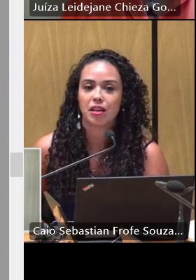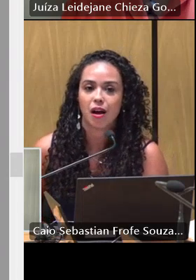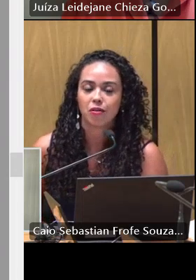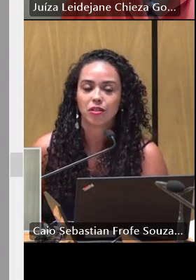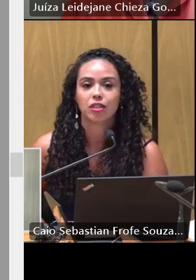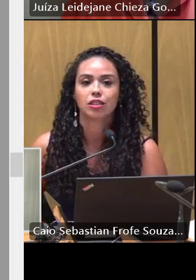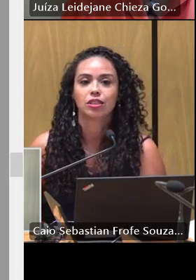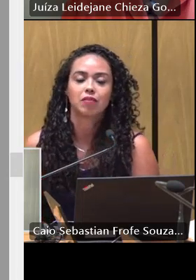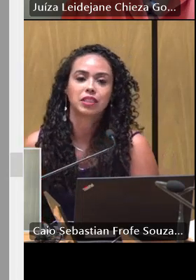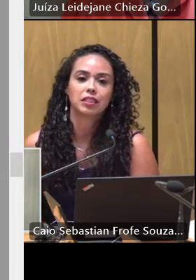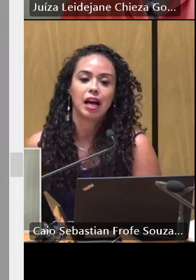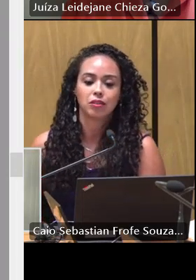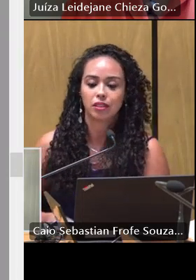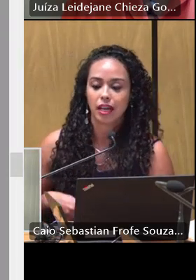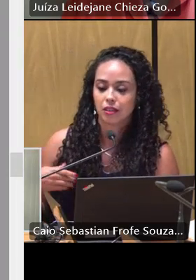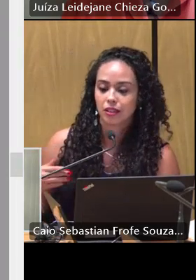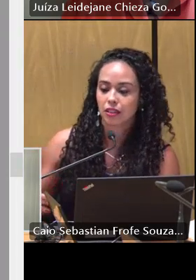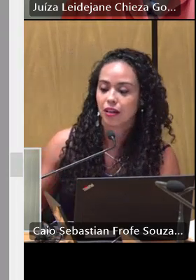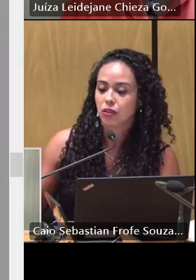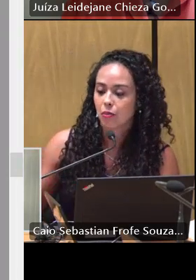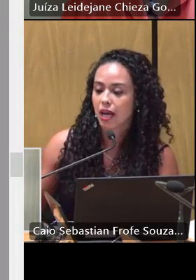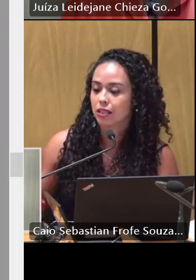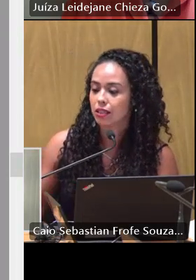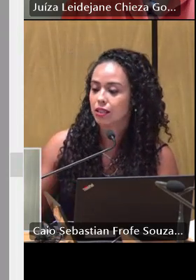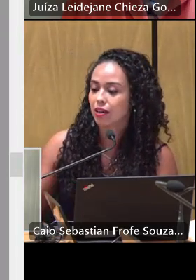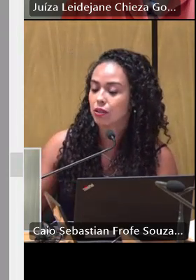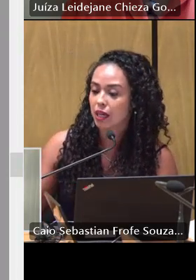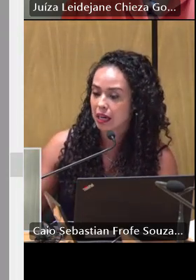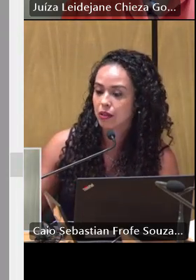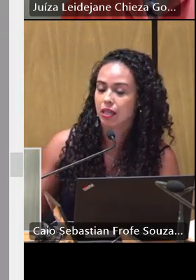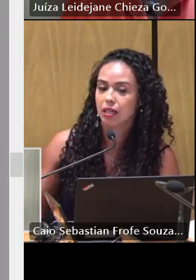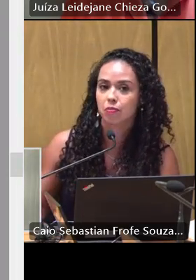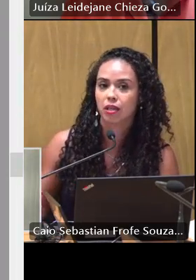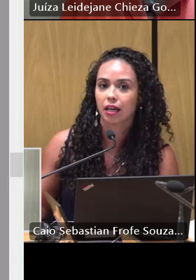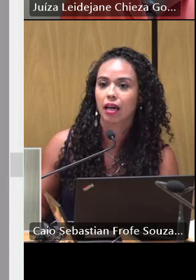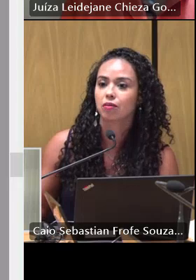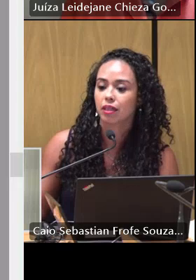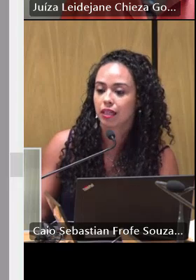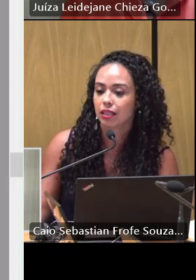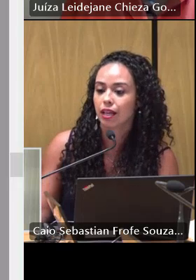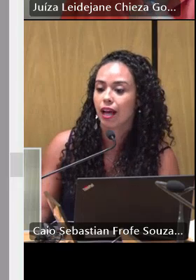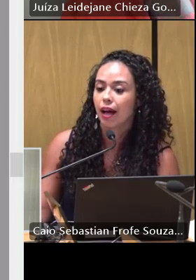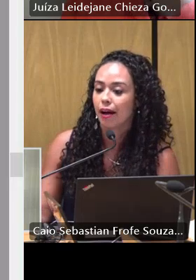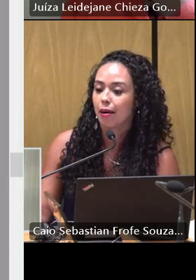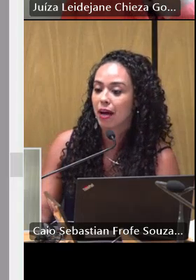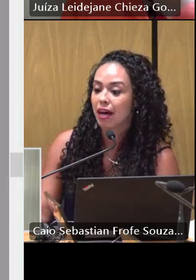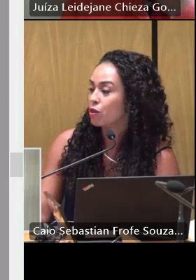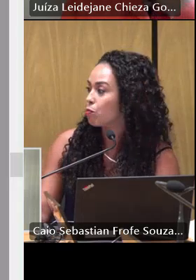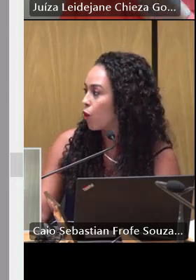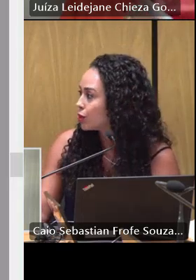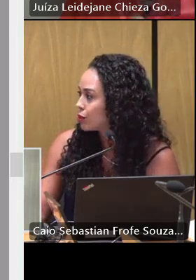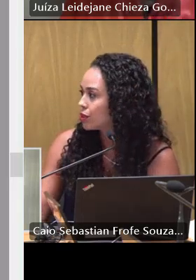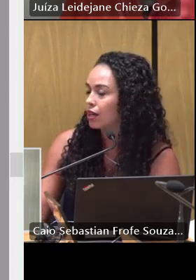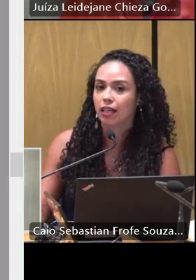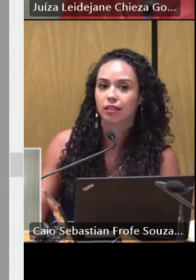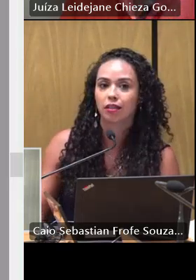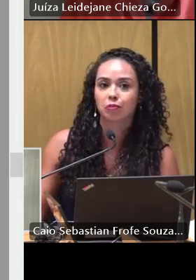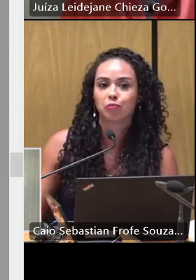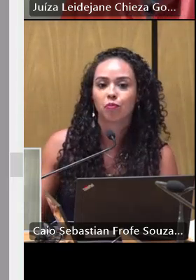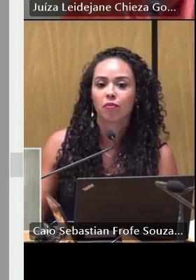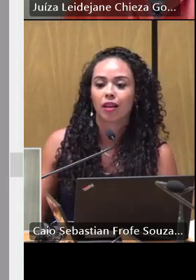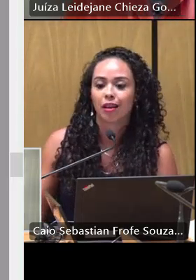oficial de escravizados né então a gente fala de comércio a gente fala de mercadoria porque cada um deles ã pagava impostos né